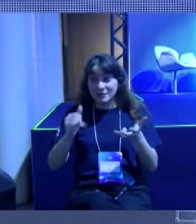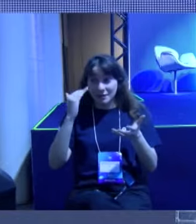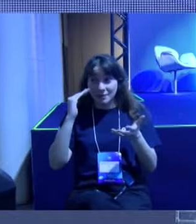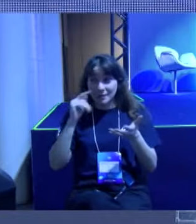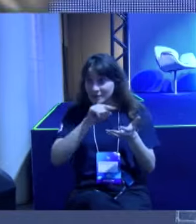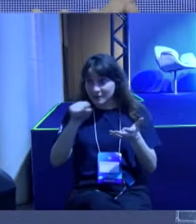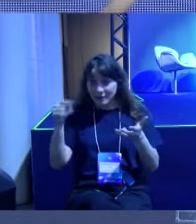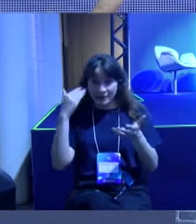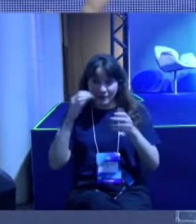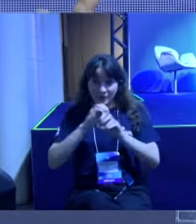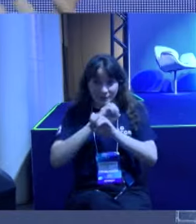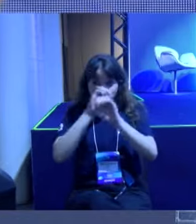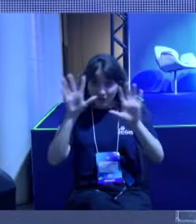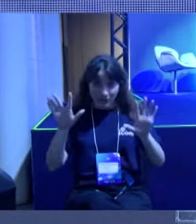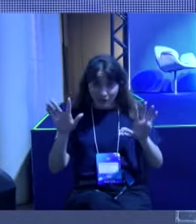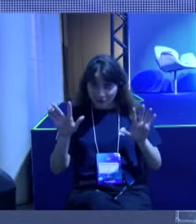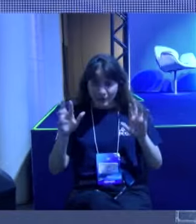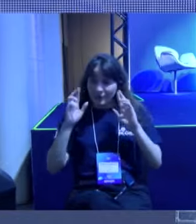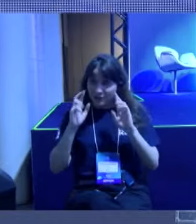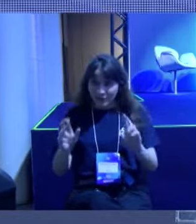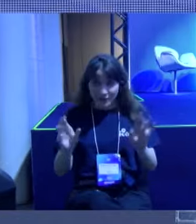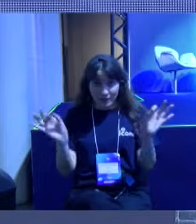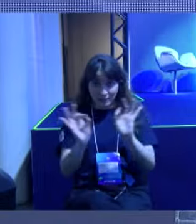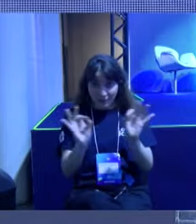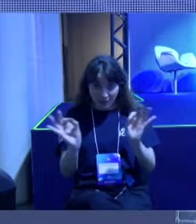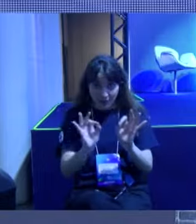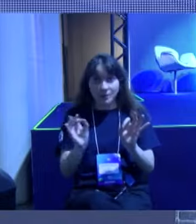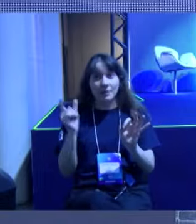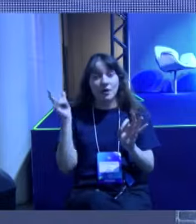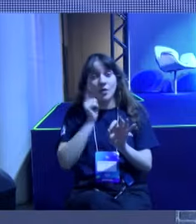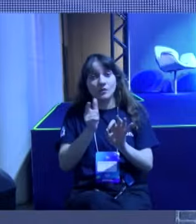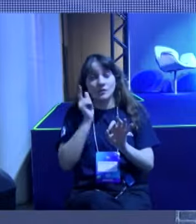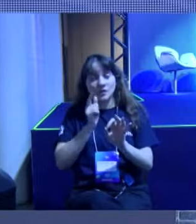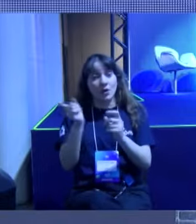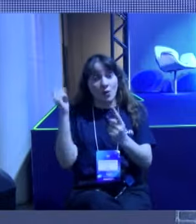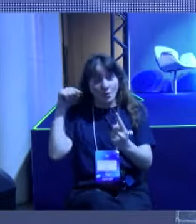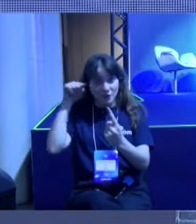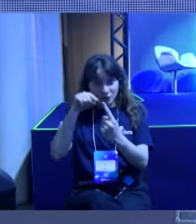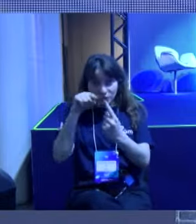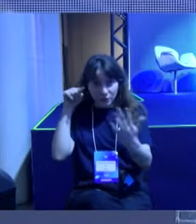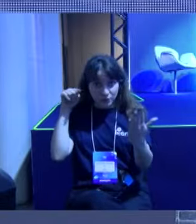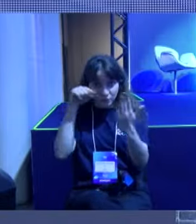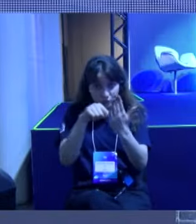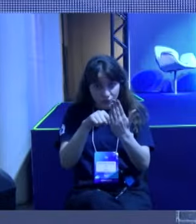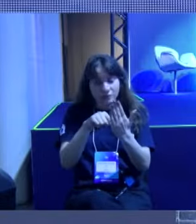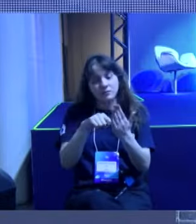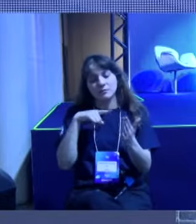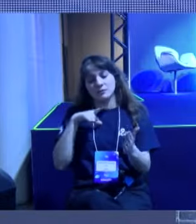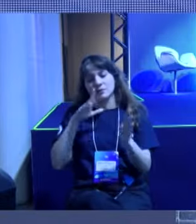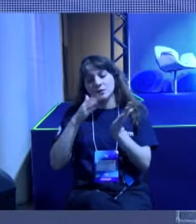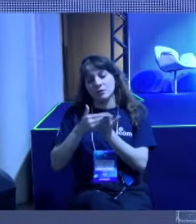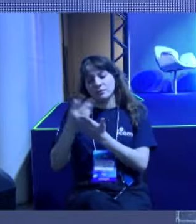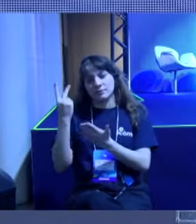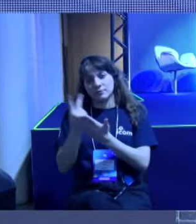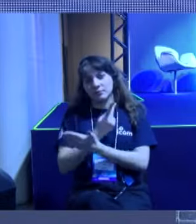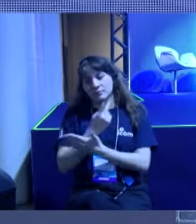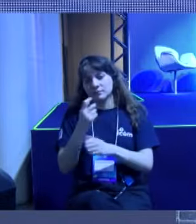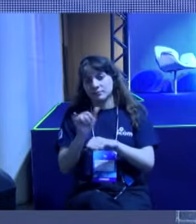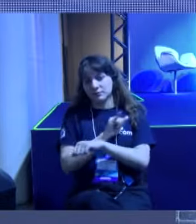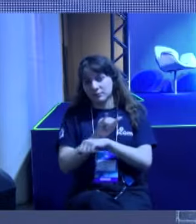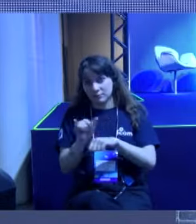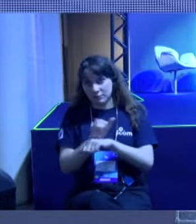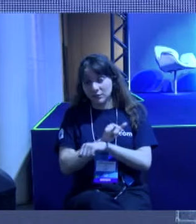compreenderem isso, gerar o respeito necessário para fazer com que esse atingimento seja macro, você já está errando dentro da sua estratégia. Então, dentro